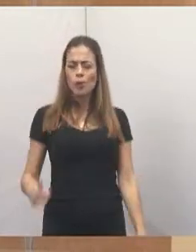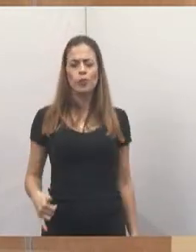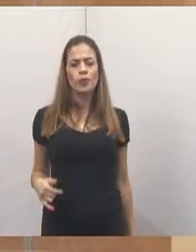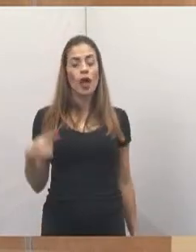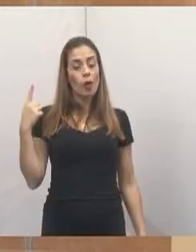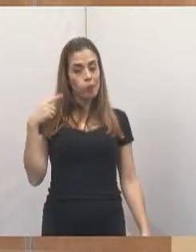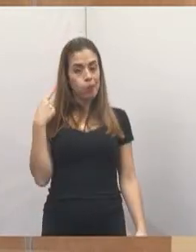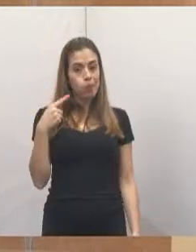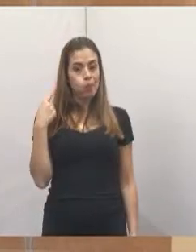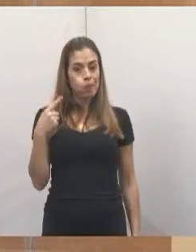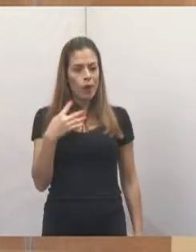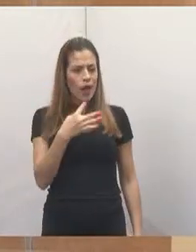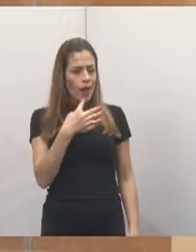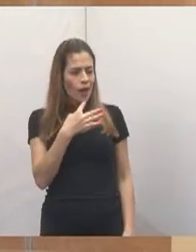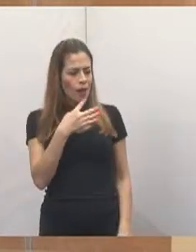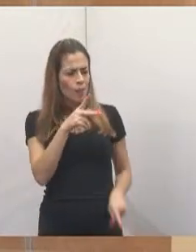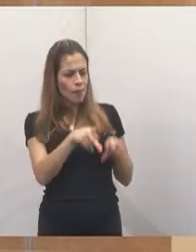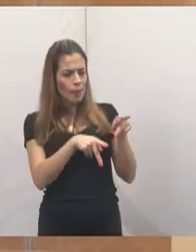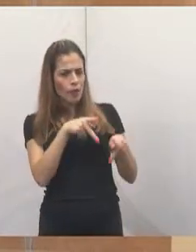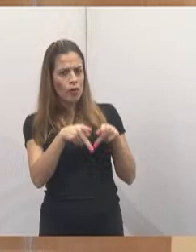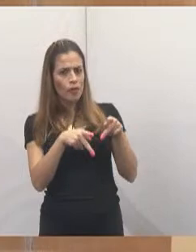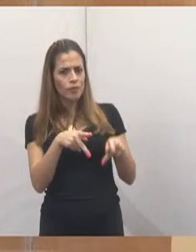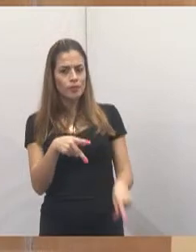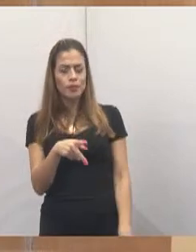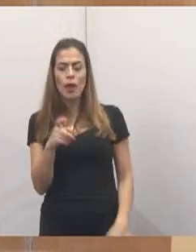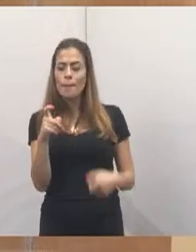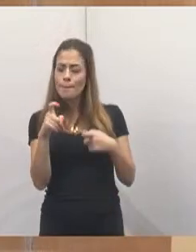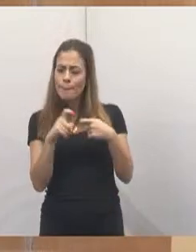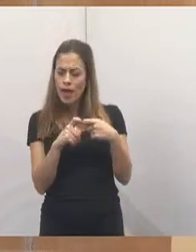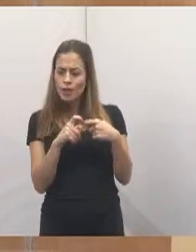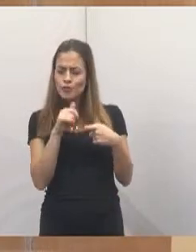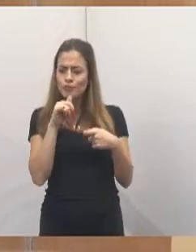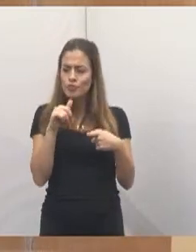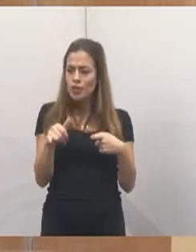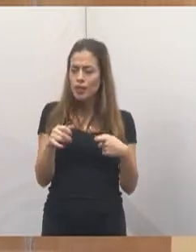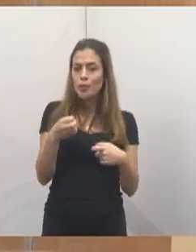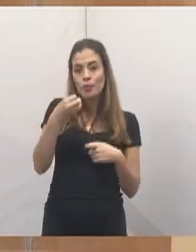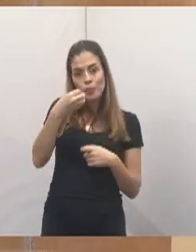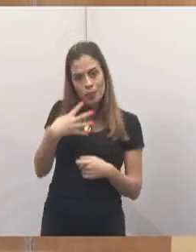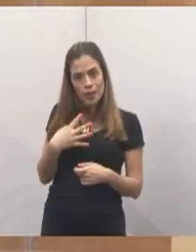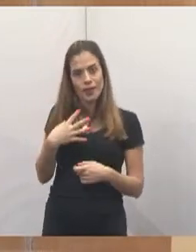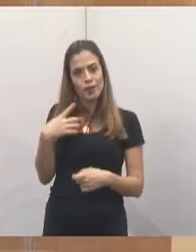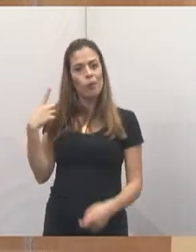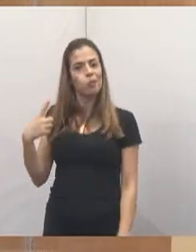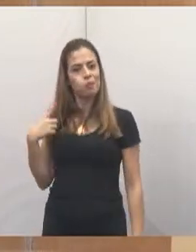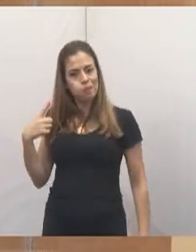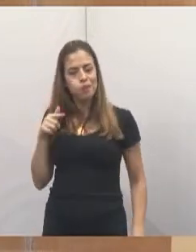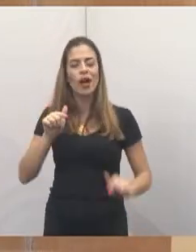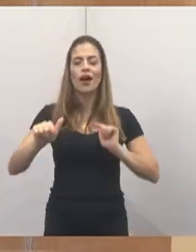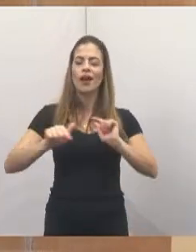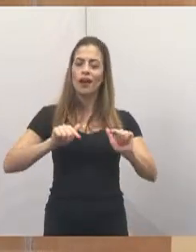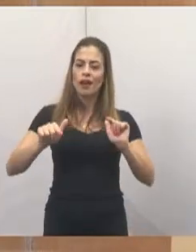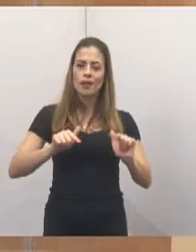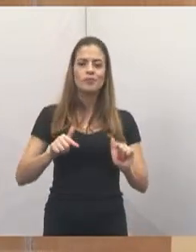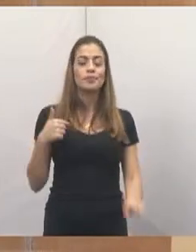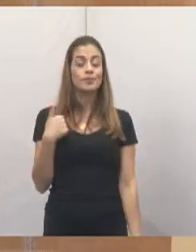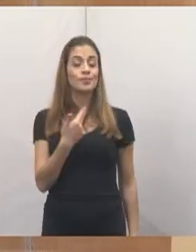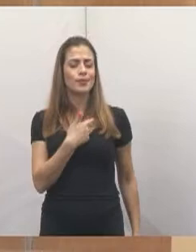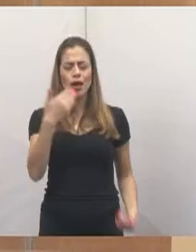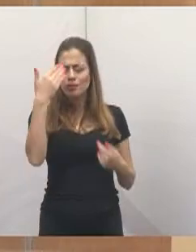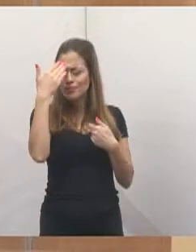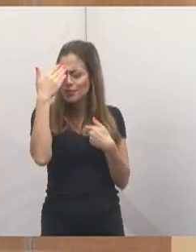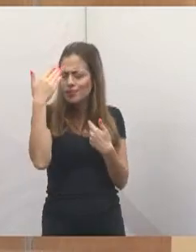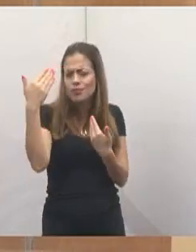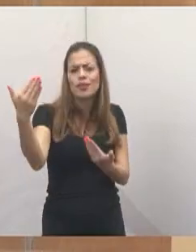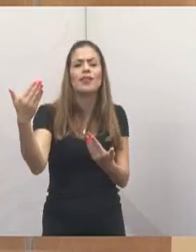conhecimento do povo. Um médico falando das benesses da advocacia, falando do trabalho da advocacia, isso para nós é muito